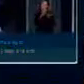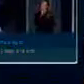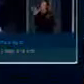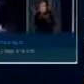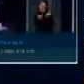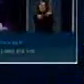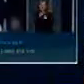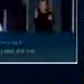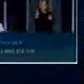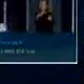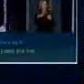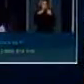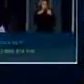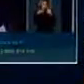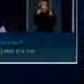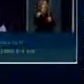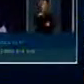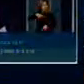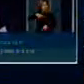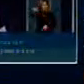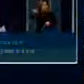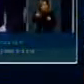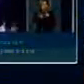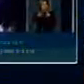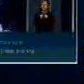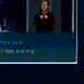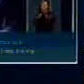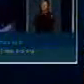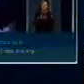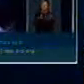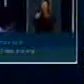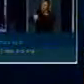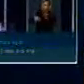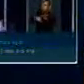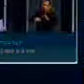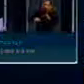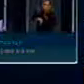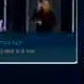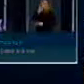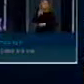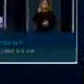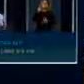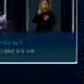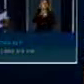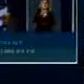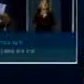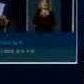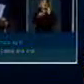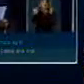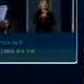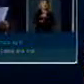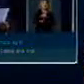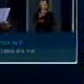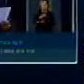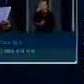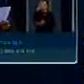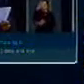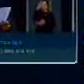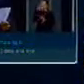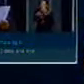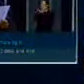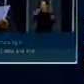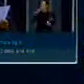não foi. E eu vou para lá também, eu vou para lá esse final de semana, porque a gente vai acompanhar de perto essa operação. O Exército anuncia aqui